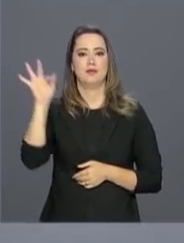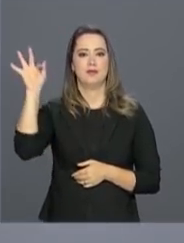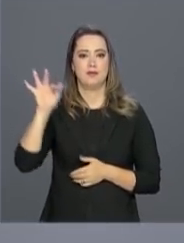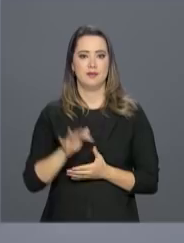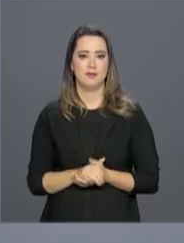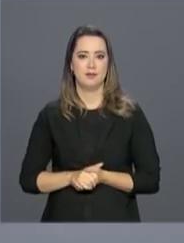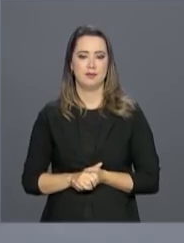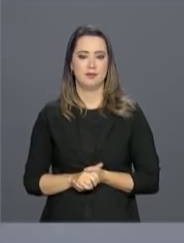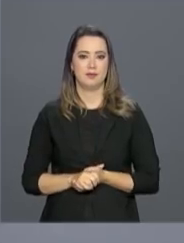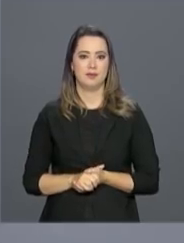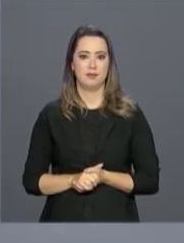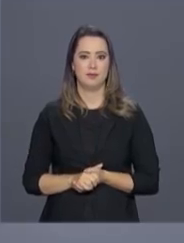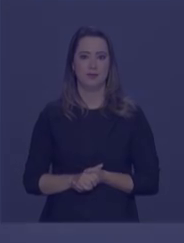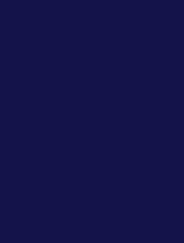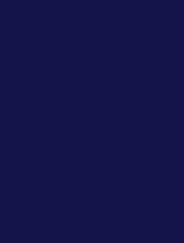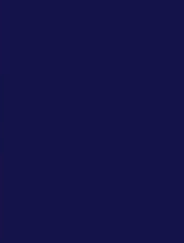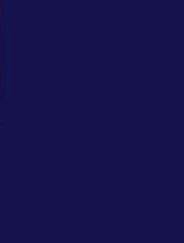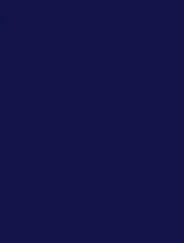do governo federal